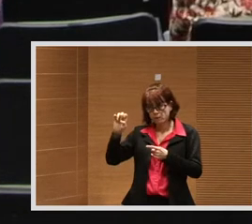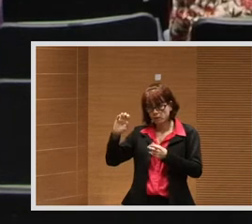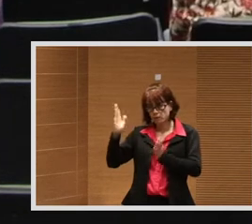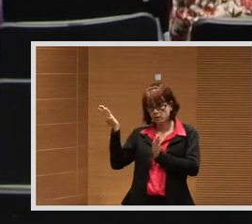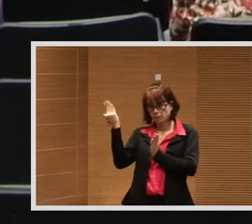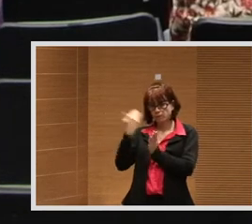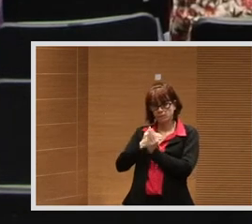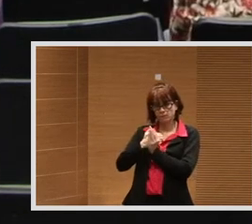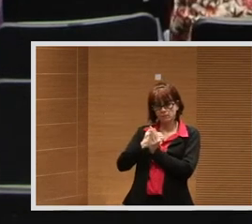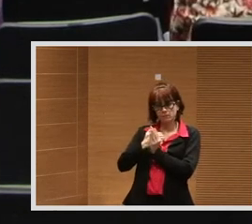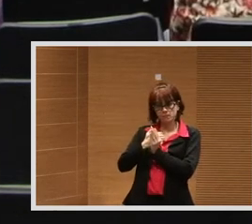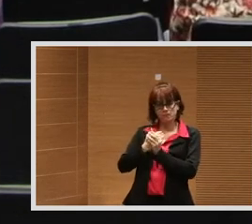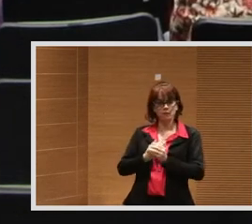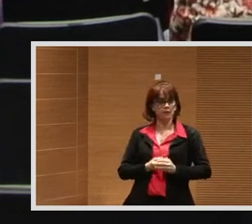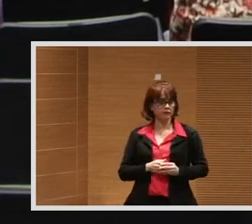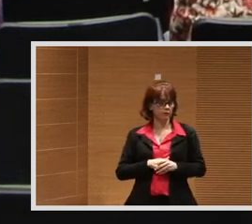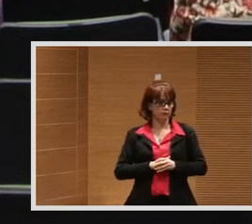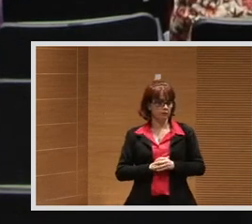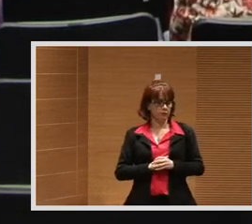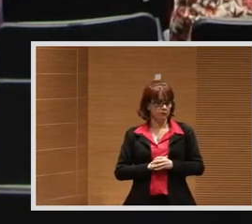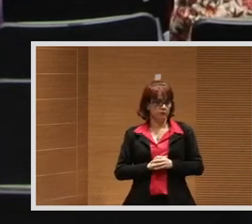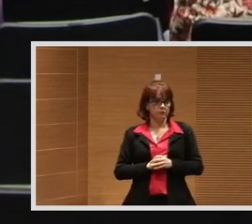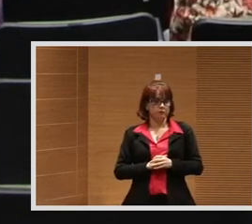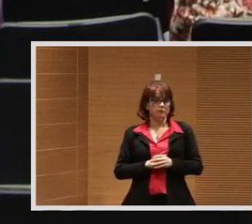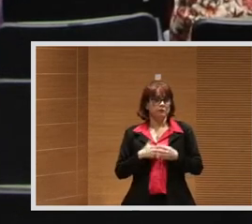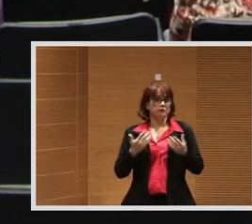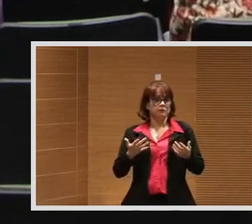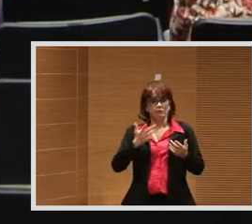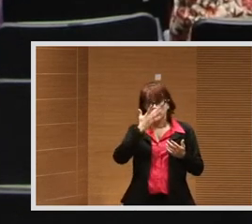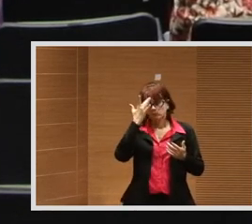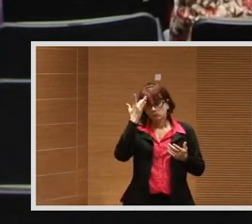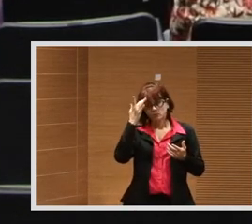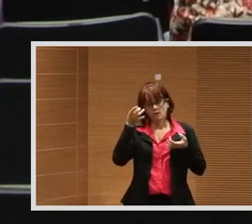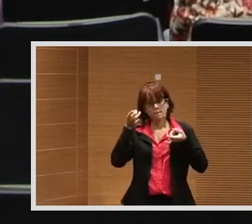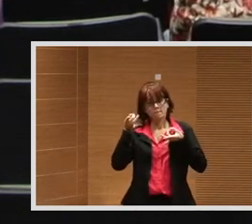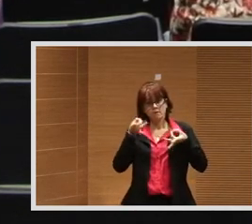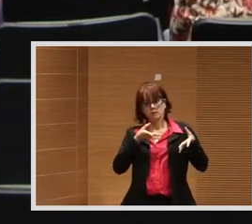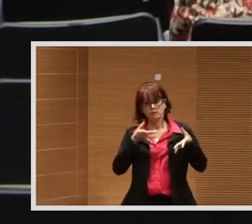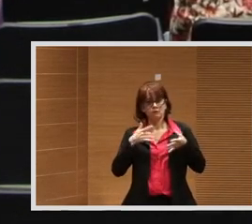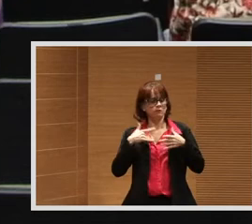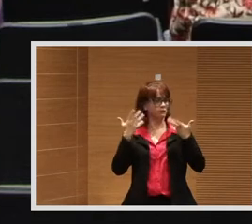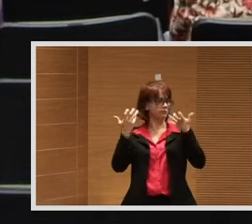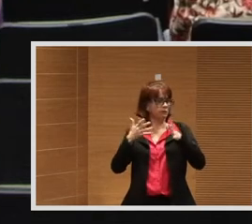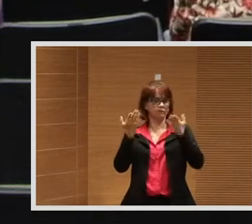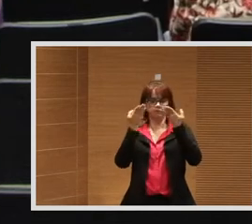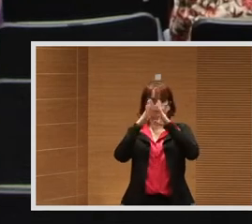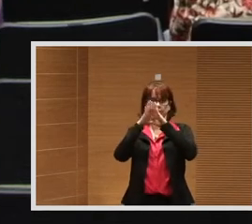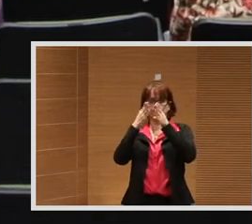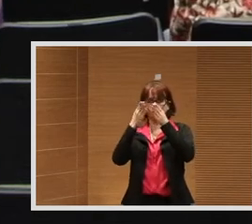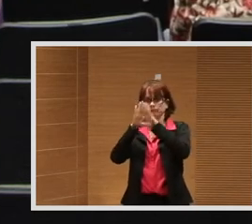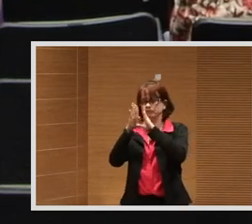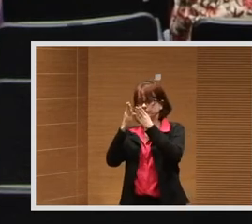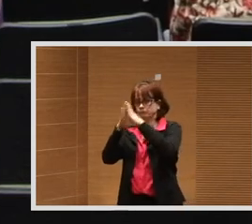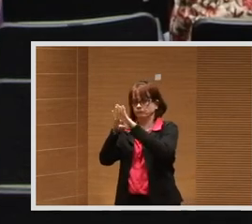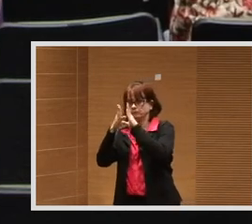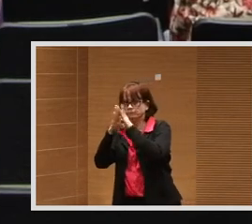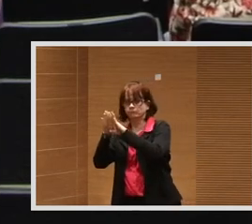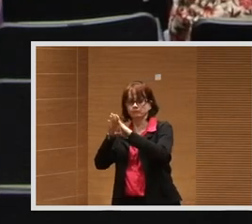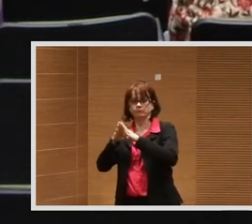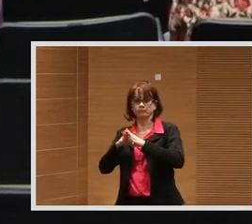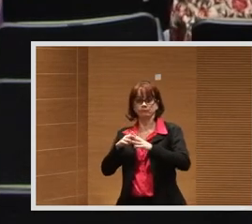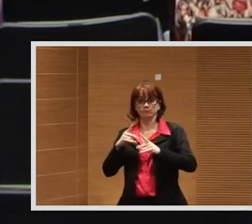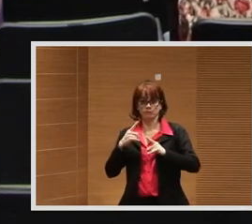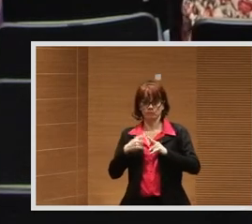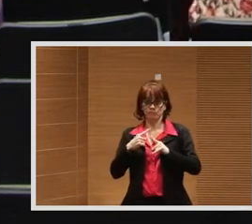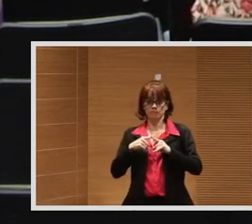em todos os casos, os defensores abandonavam o caso, porque era um caso de